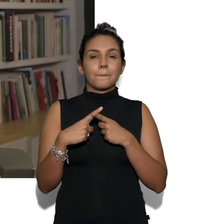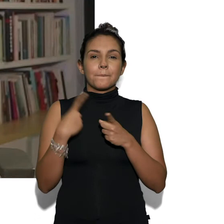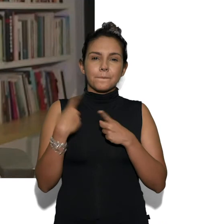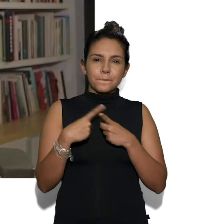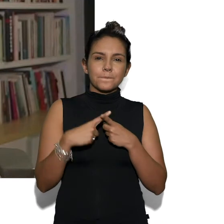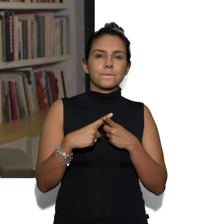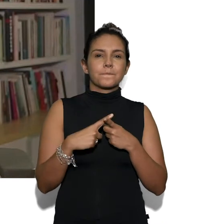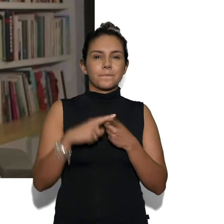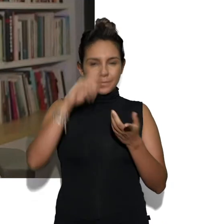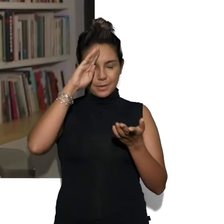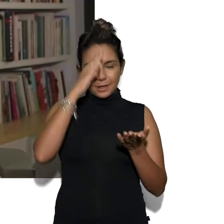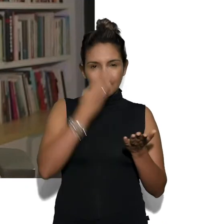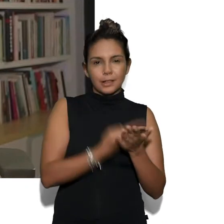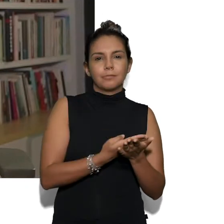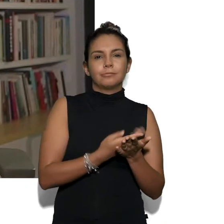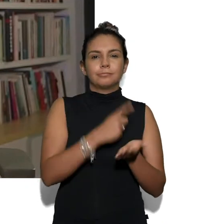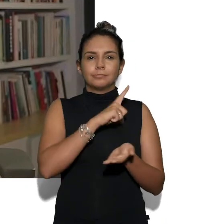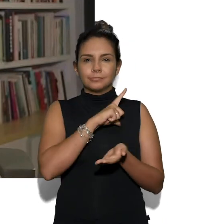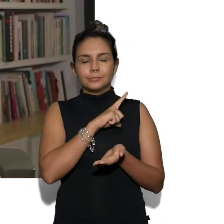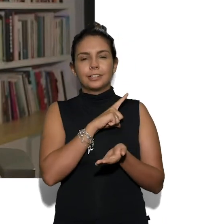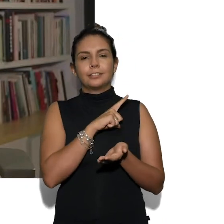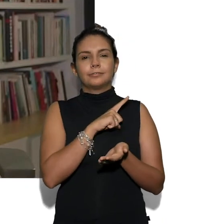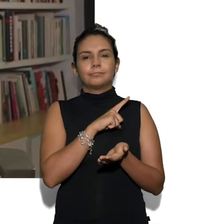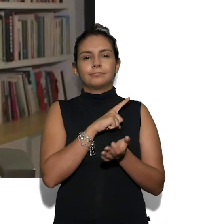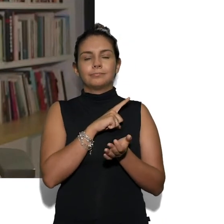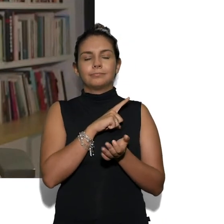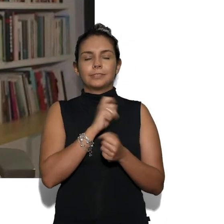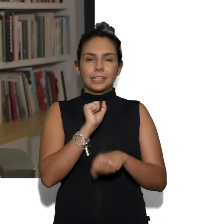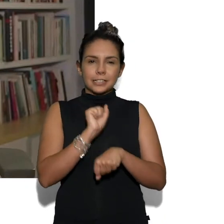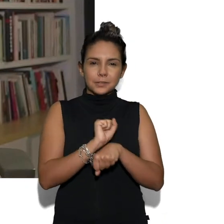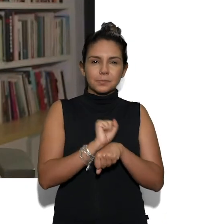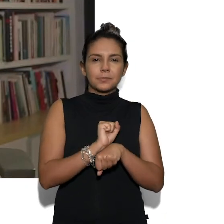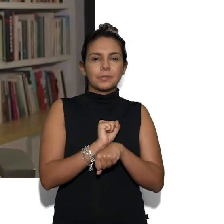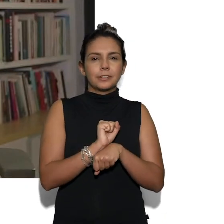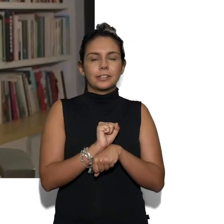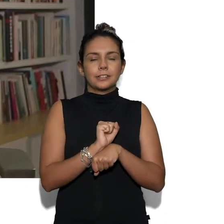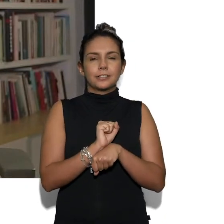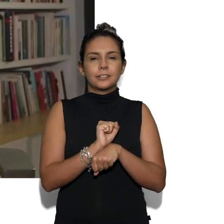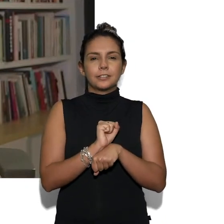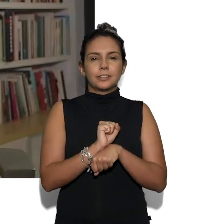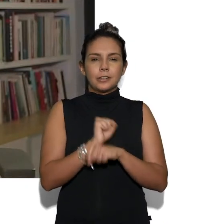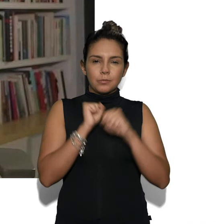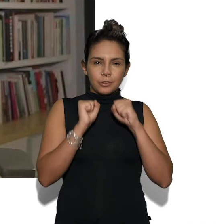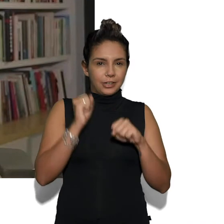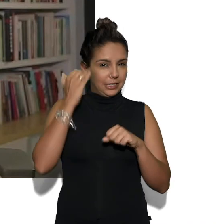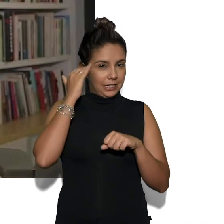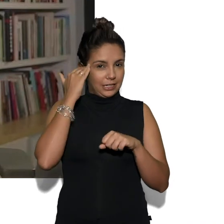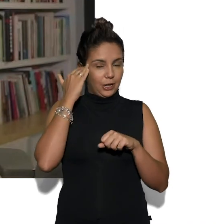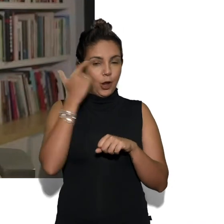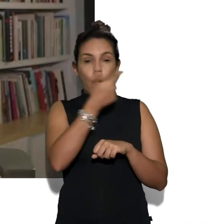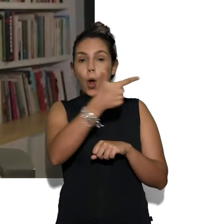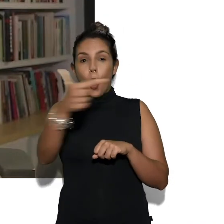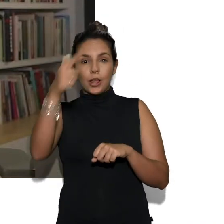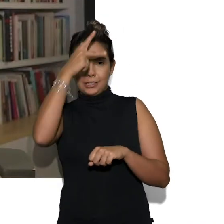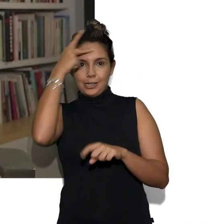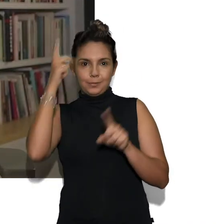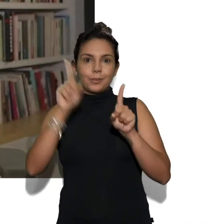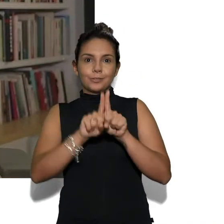porque acreditamos ou porque temos a expectativa de poder entender os outros,